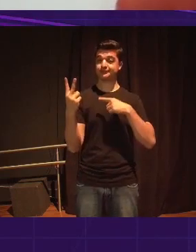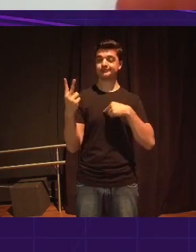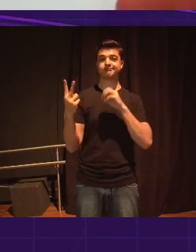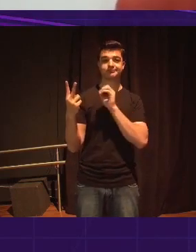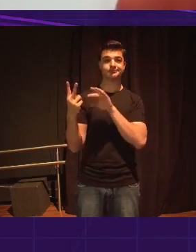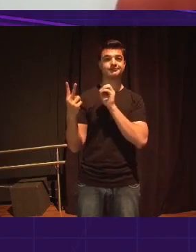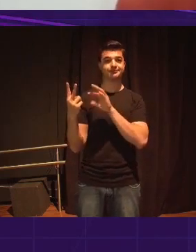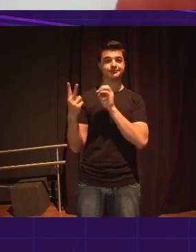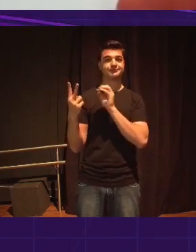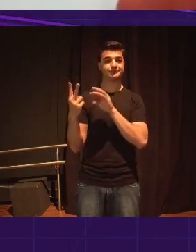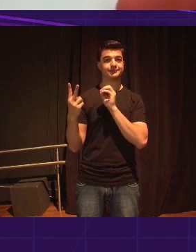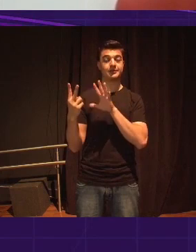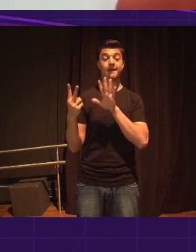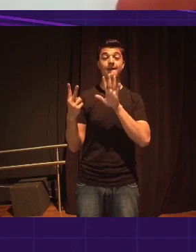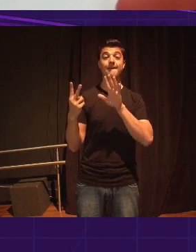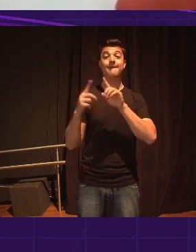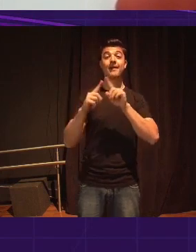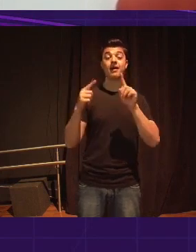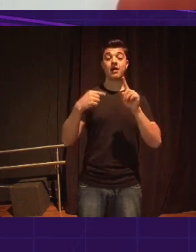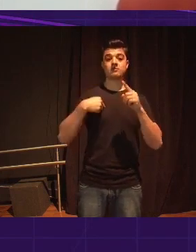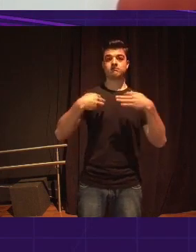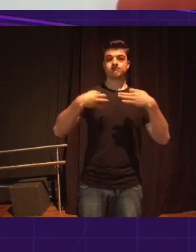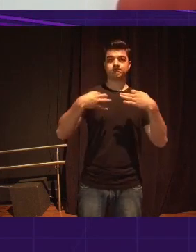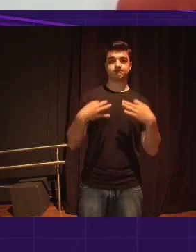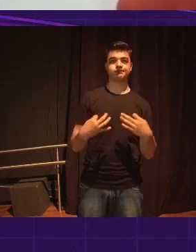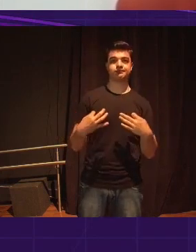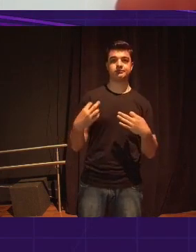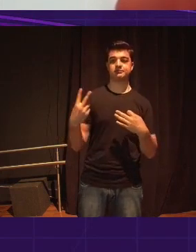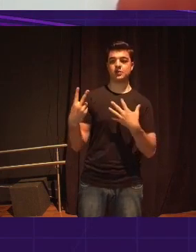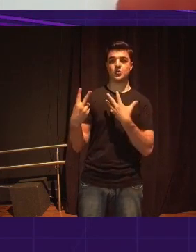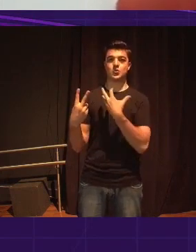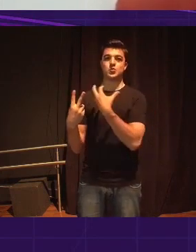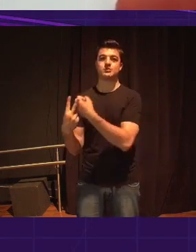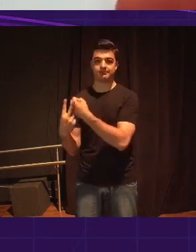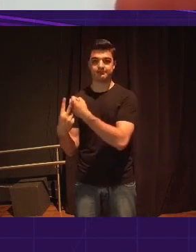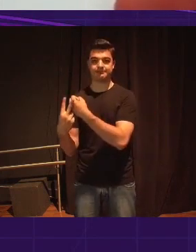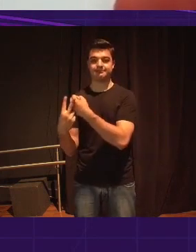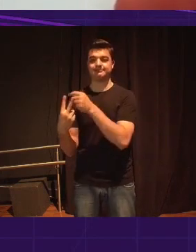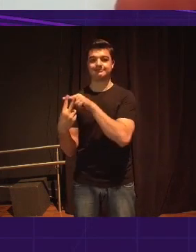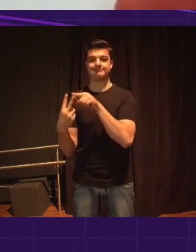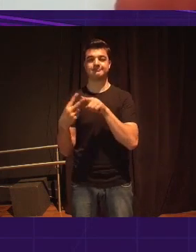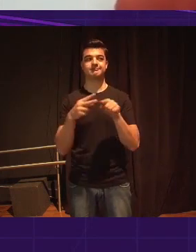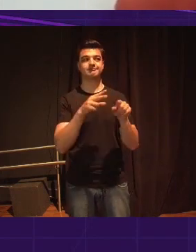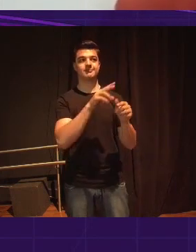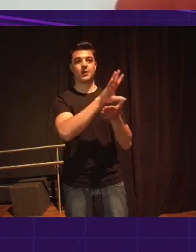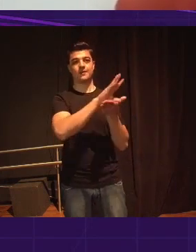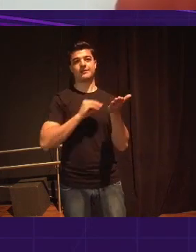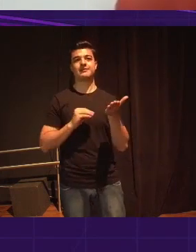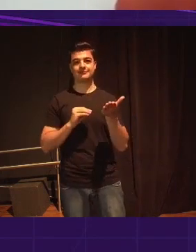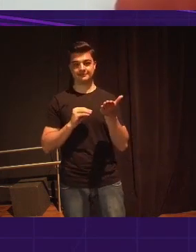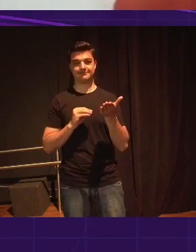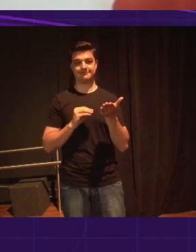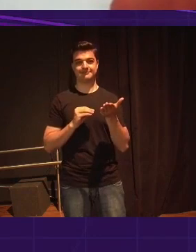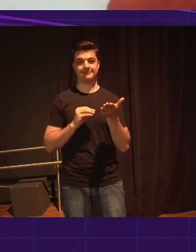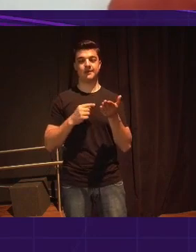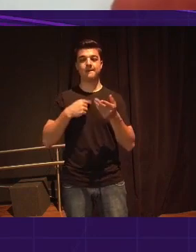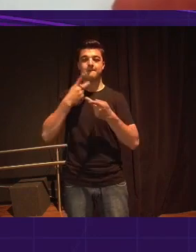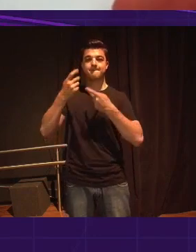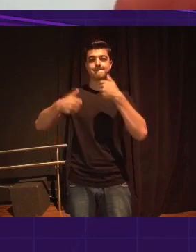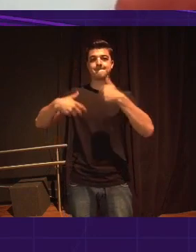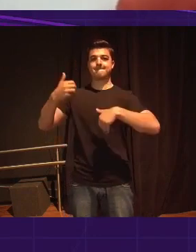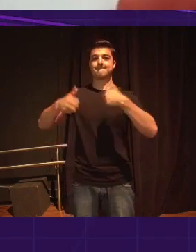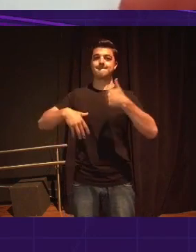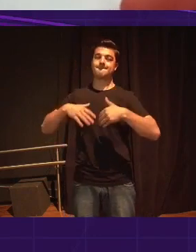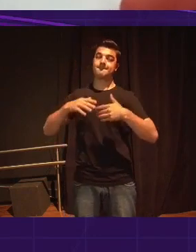e é o exemplo que a gente dá dentro de casa, né, a gente faz dentro de casa, ou o que a gente teve dentro de casa, é que nos